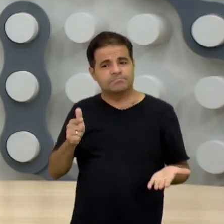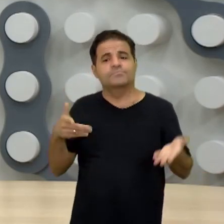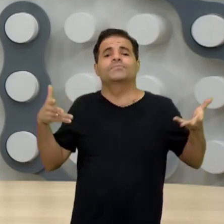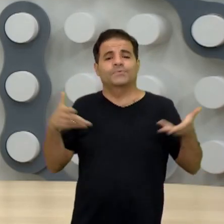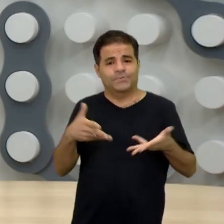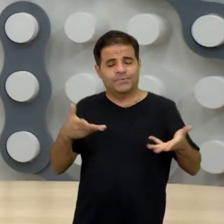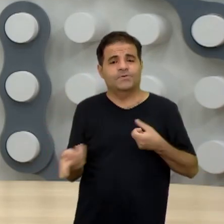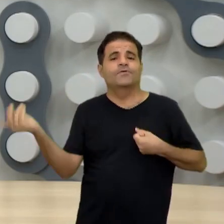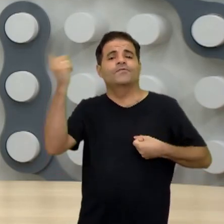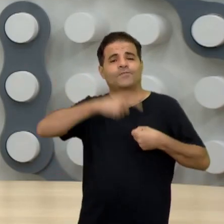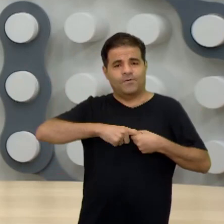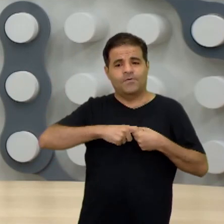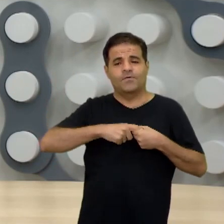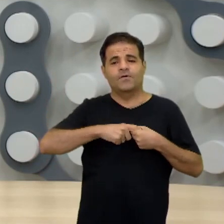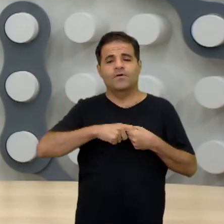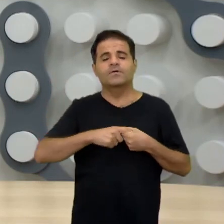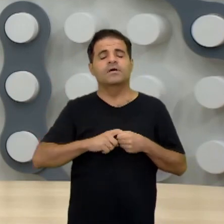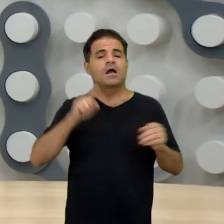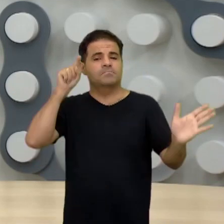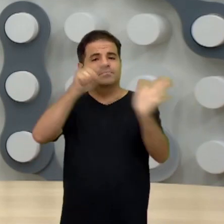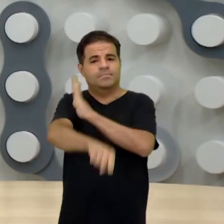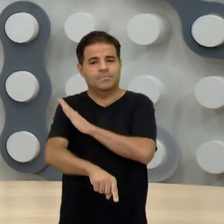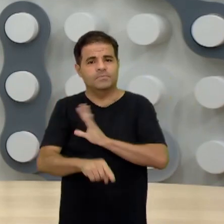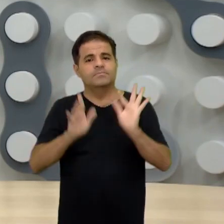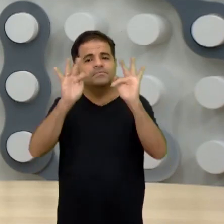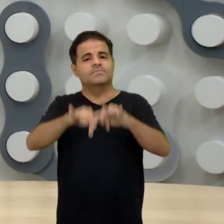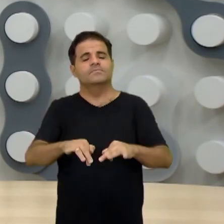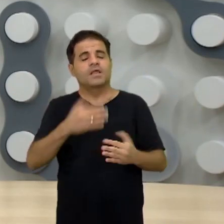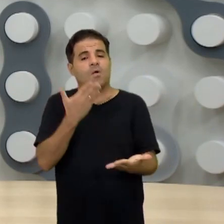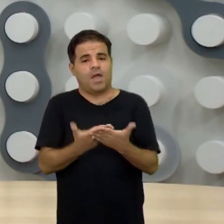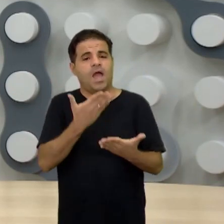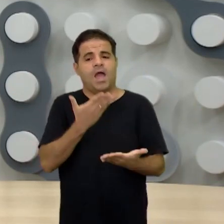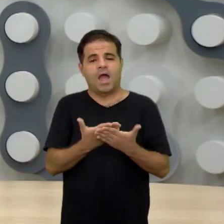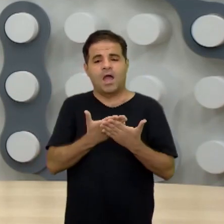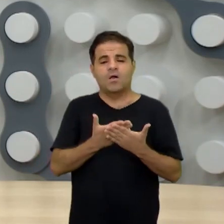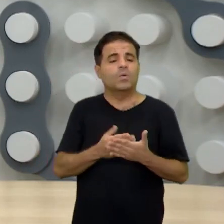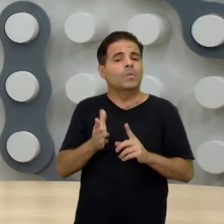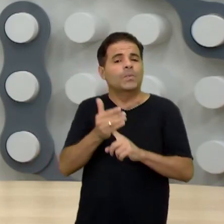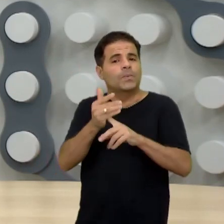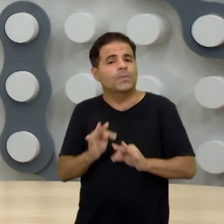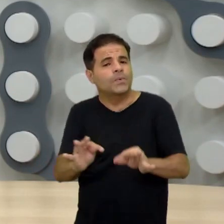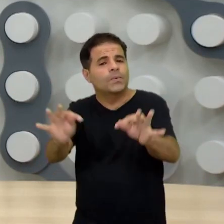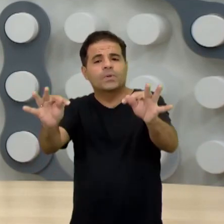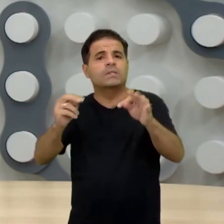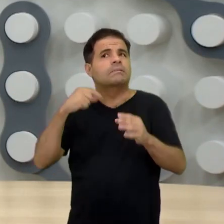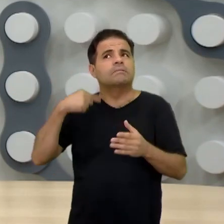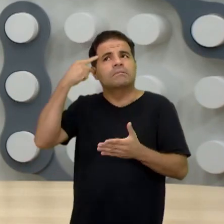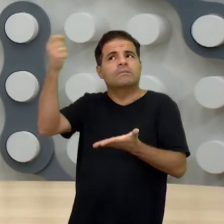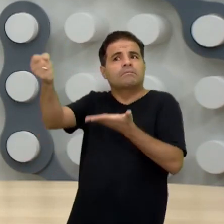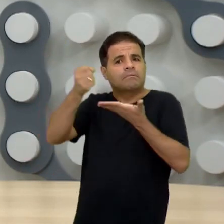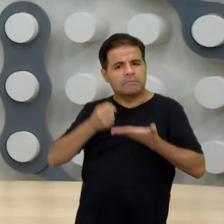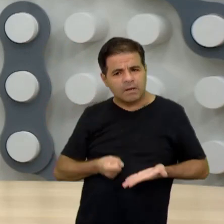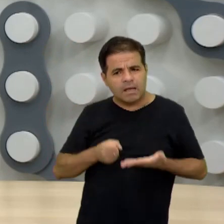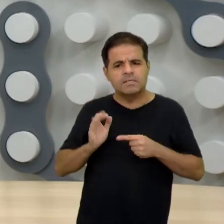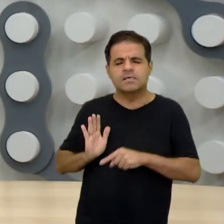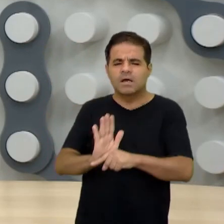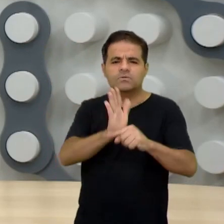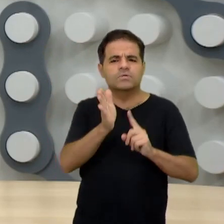gente vai retomar, né, a pergunta final da aula, o que as tecnologias trazem de benefício aí para